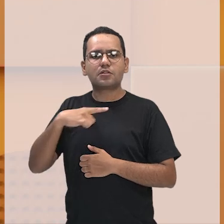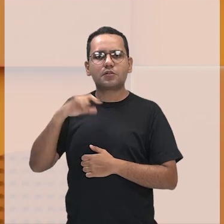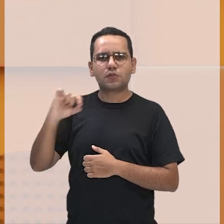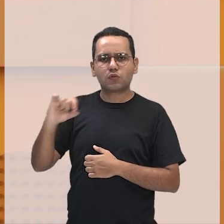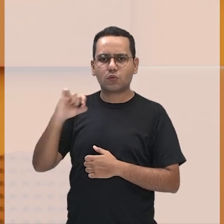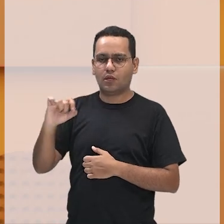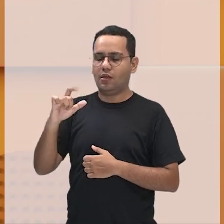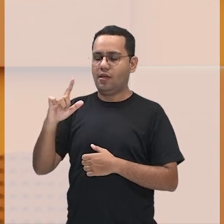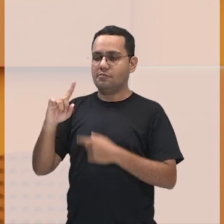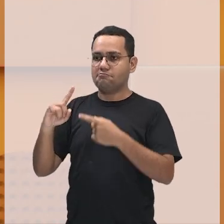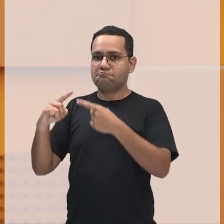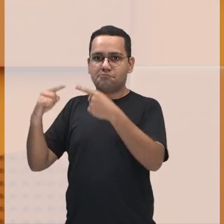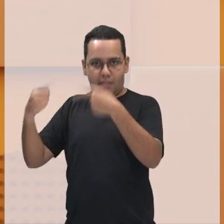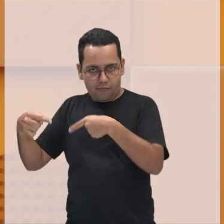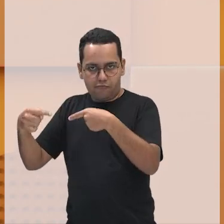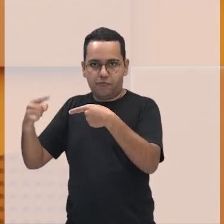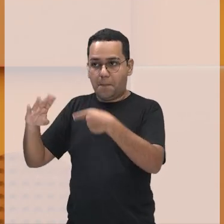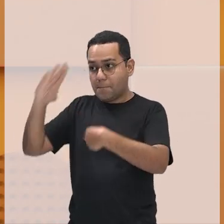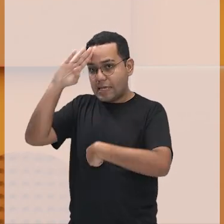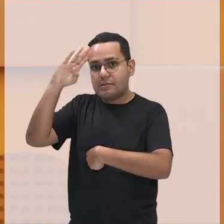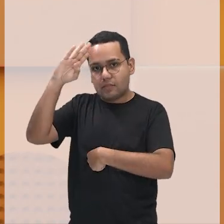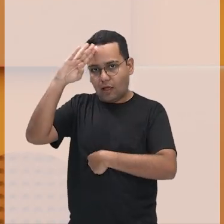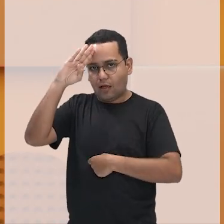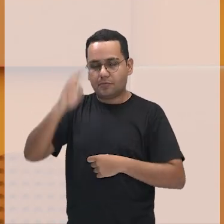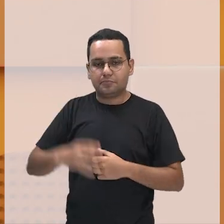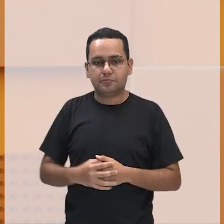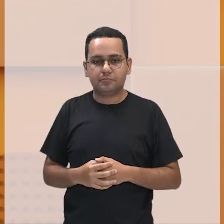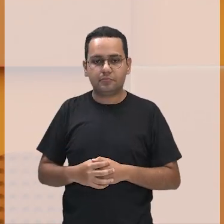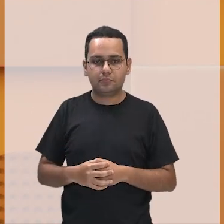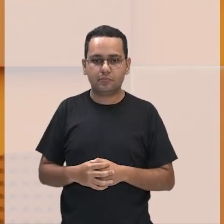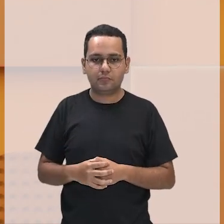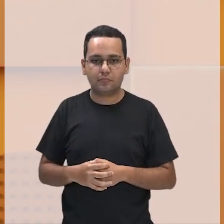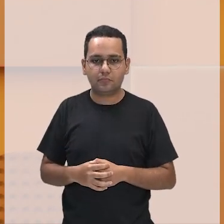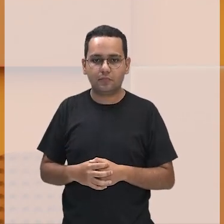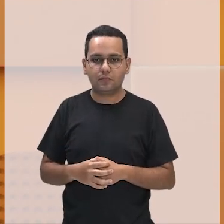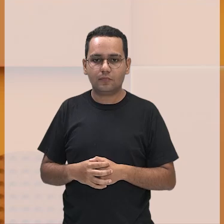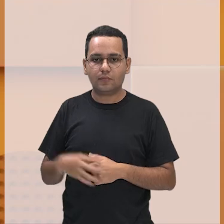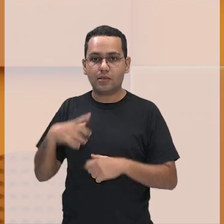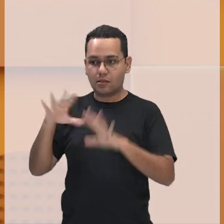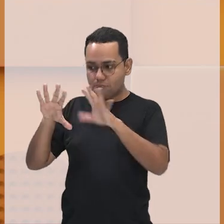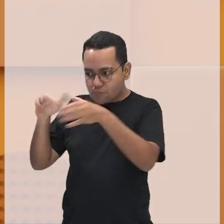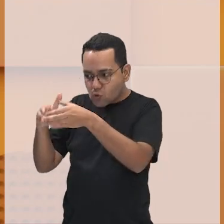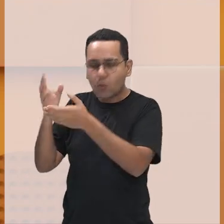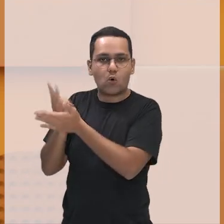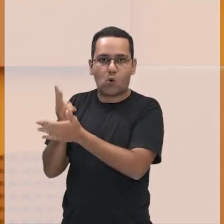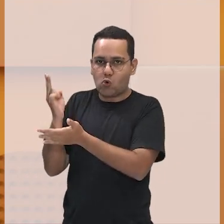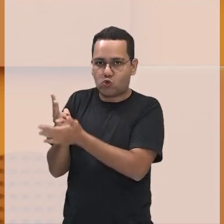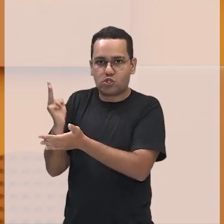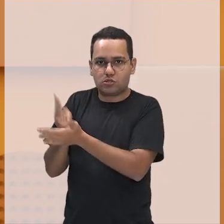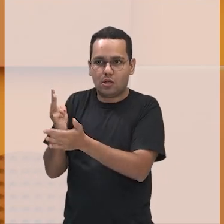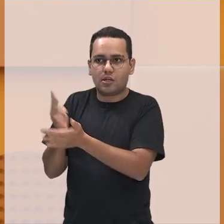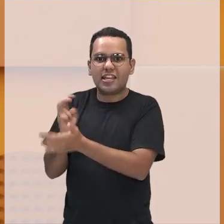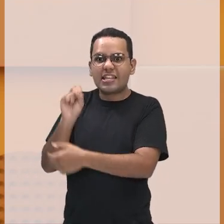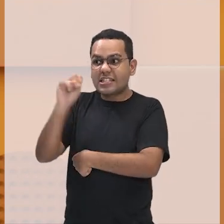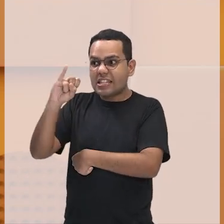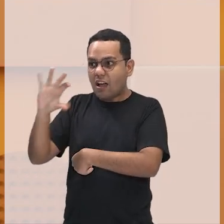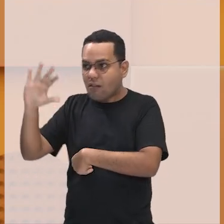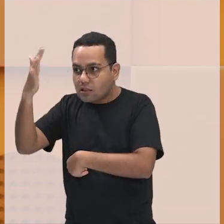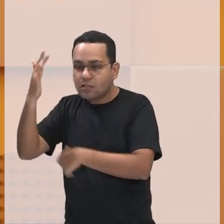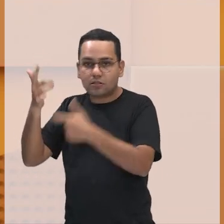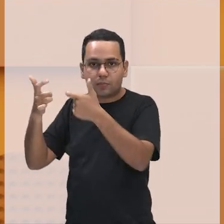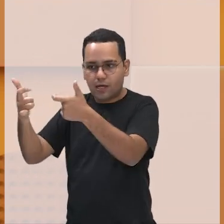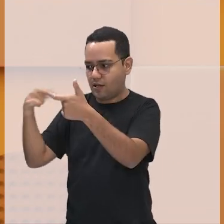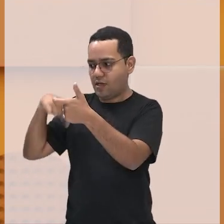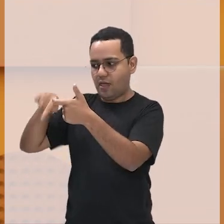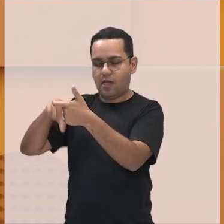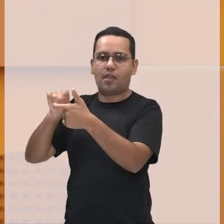Dos 20 aos 30 anos, permaneciam nos quartéis, prontos para entrar em combate. Só eram